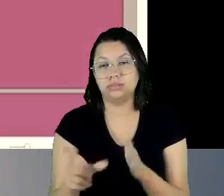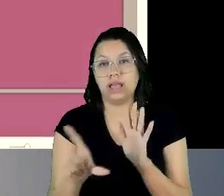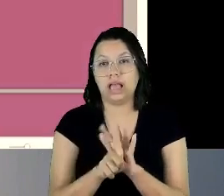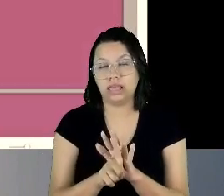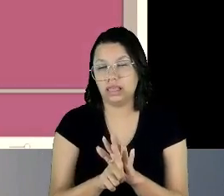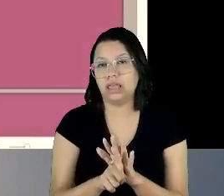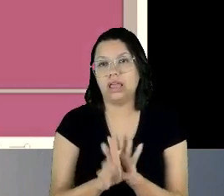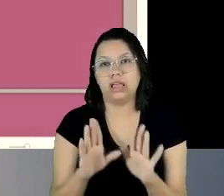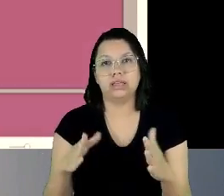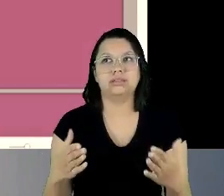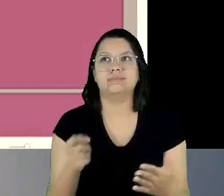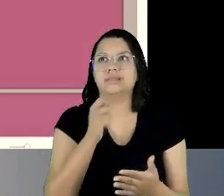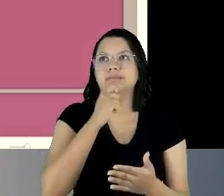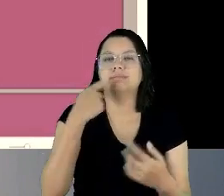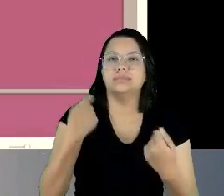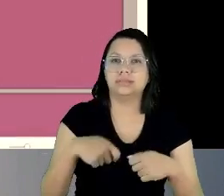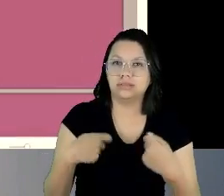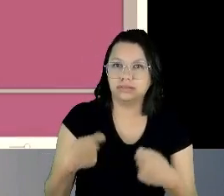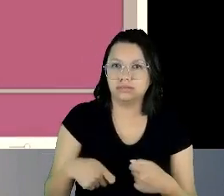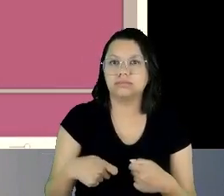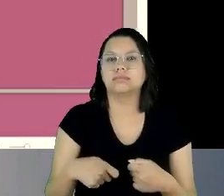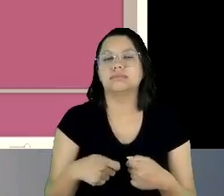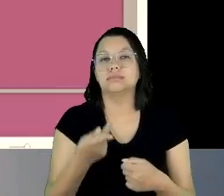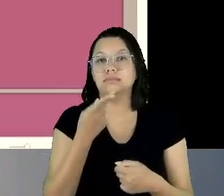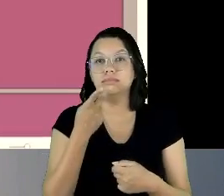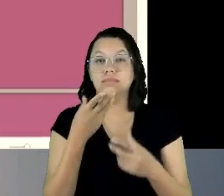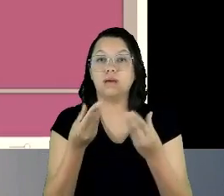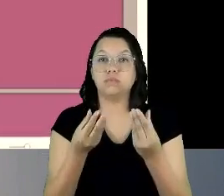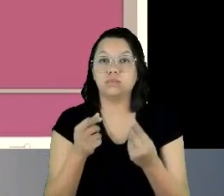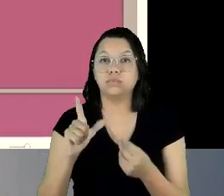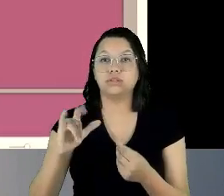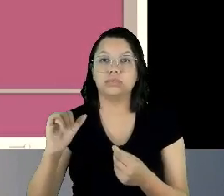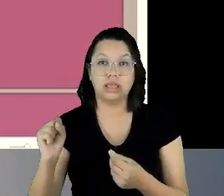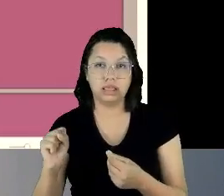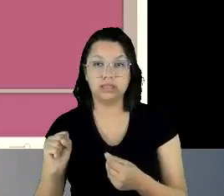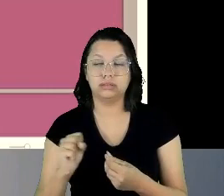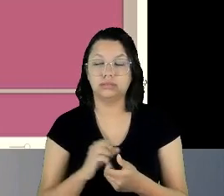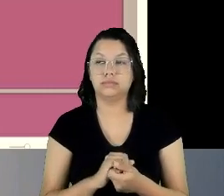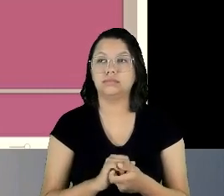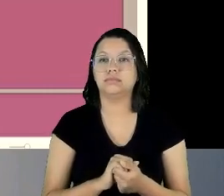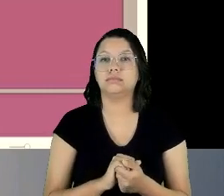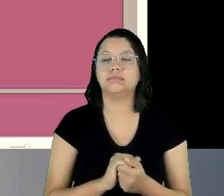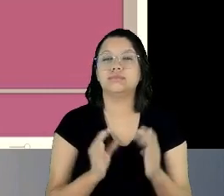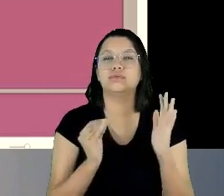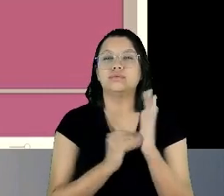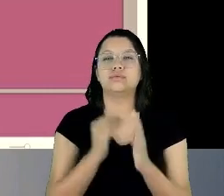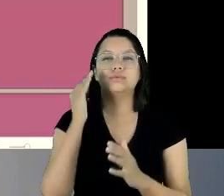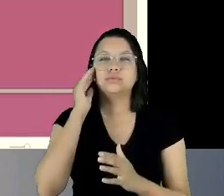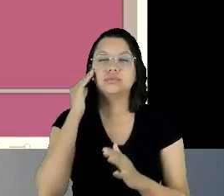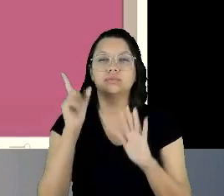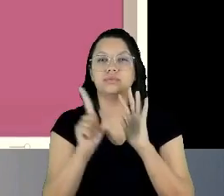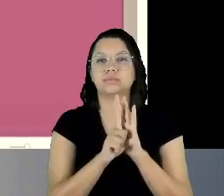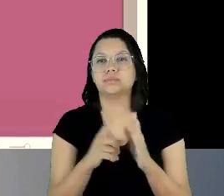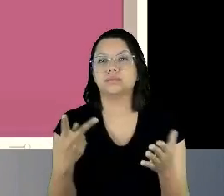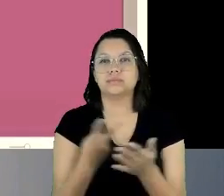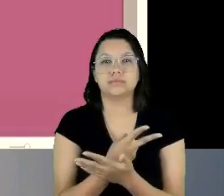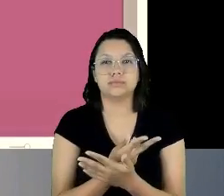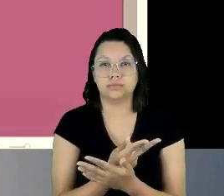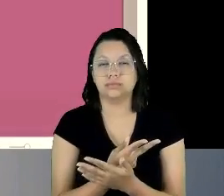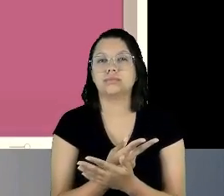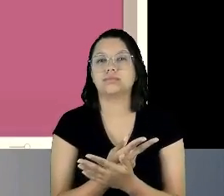o termo, então ainda é necessário falar muito sobre a LIS. A falta de compreensão da lei acontece